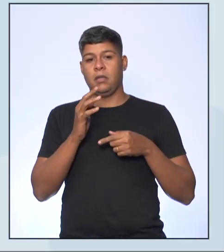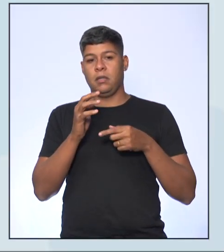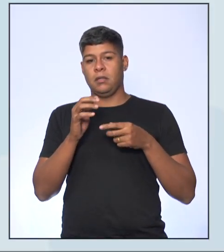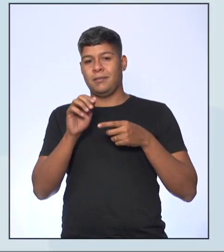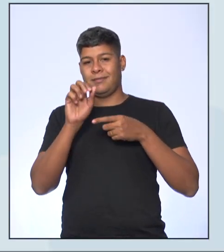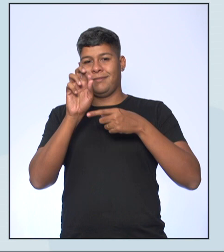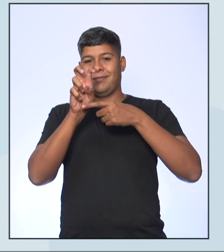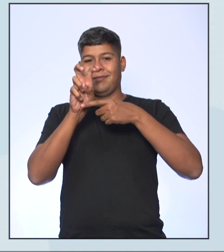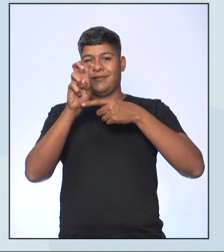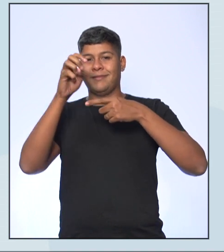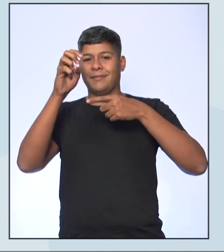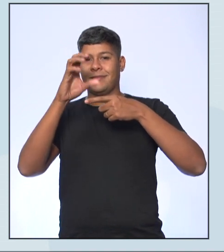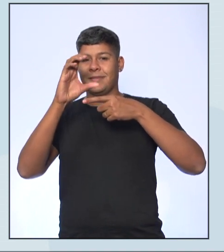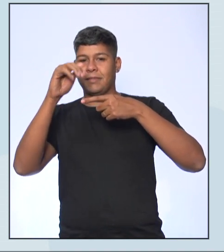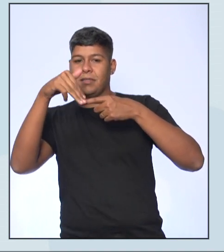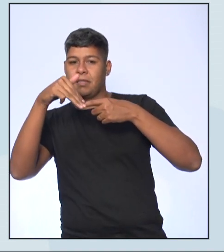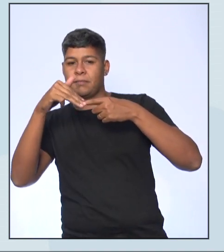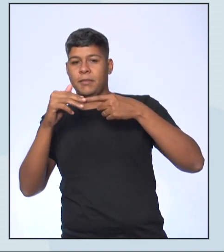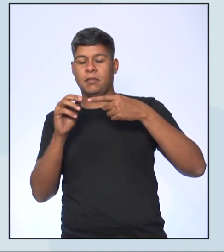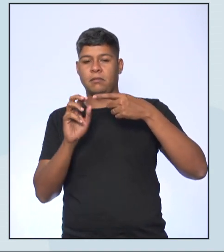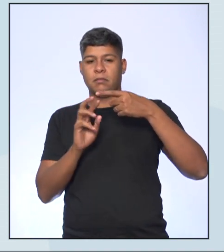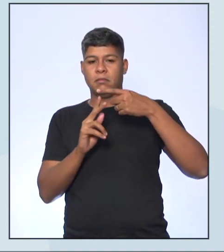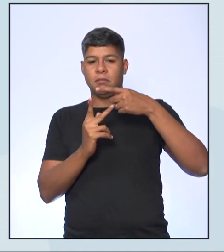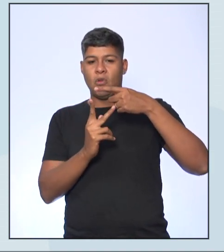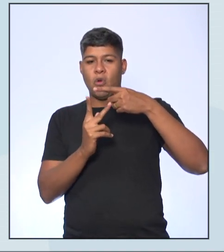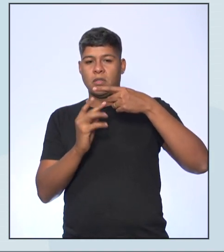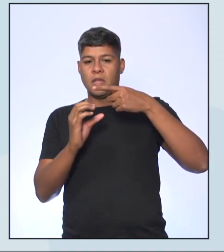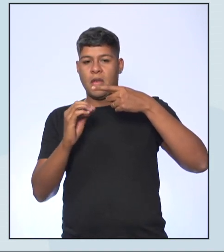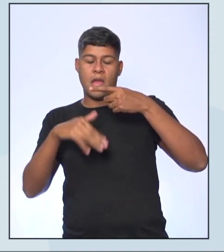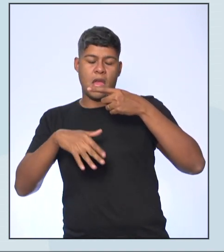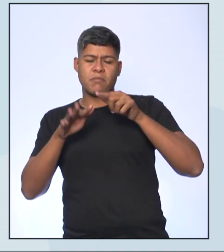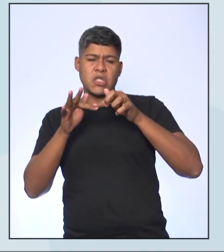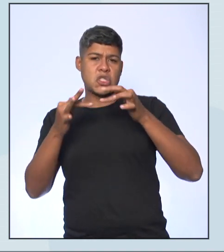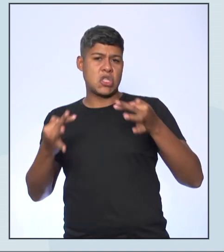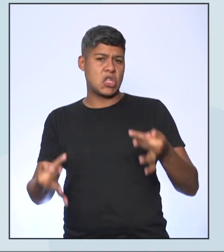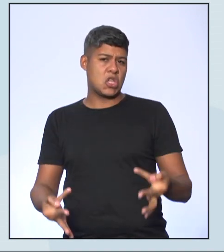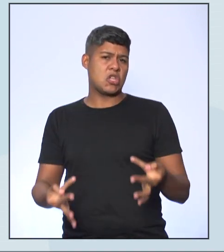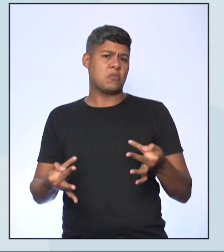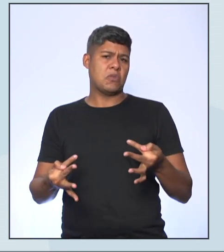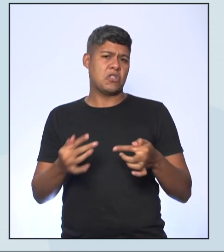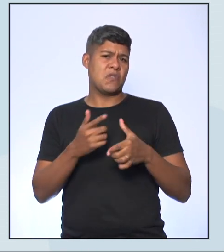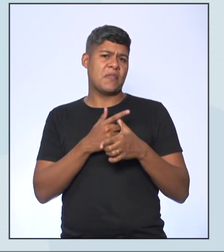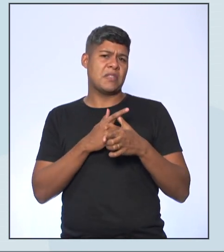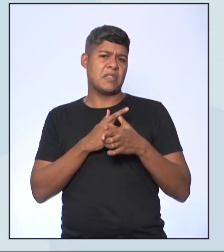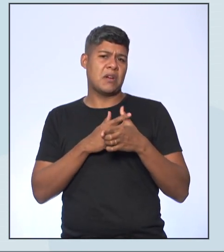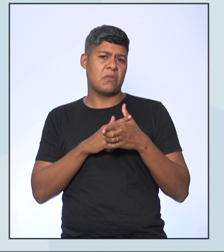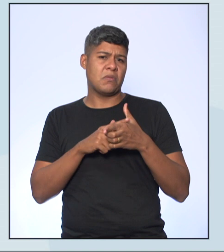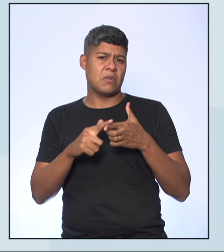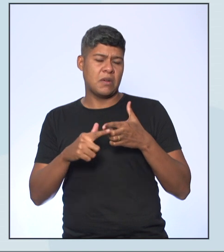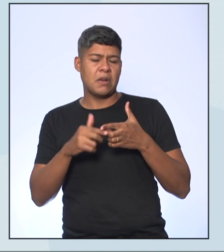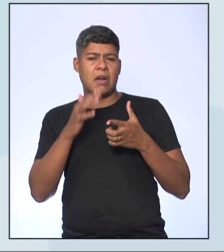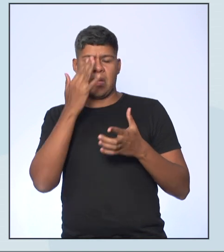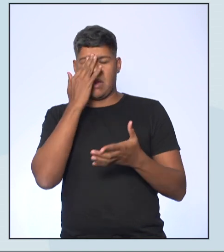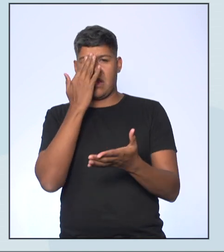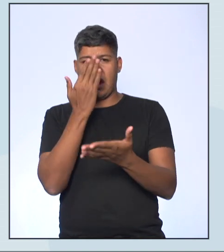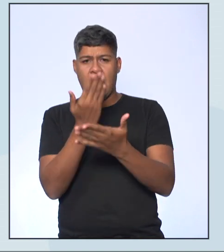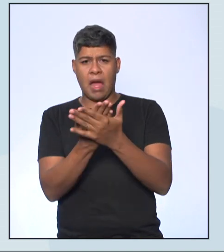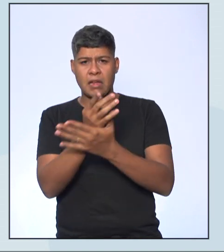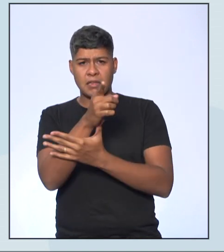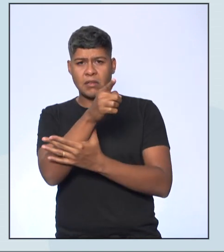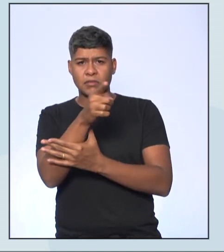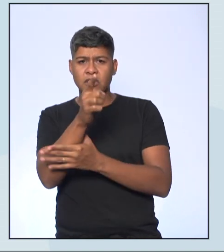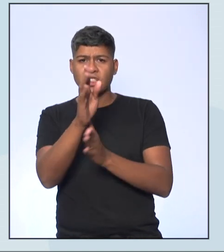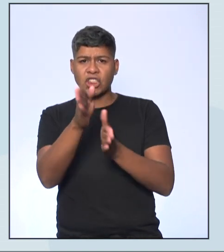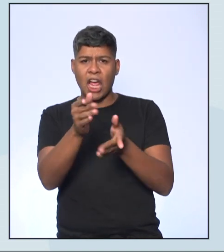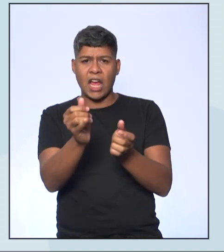nada mais é do que uma simples divisão. Então, nós temos uma divisão tão simples aí, que eu acredito que muitos acertaram